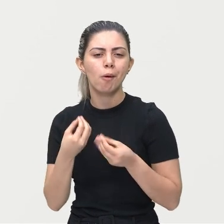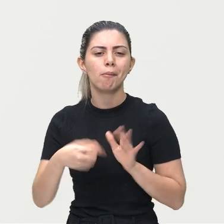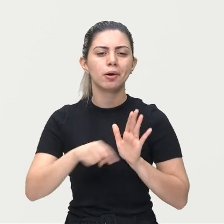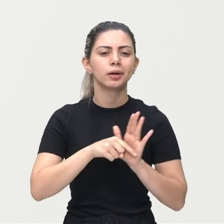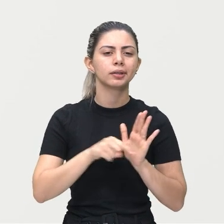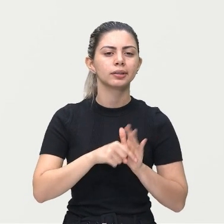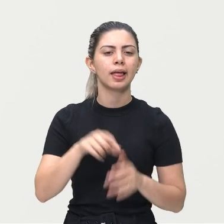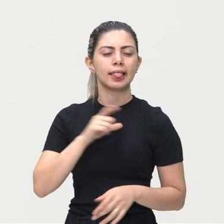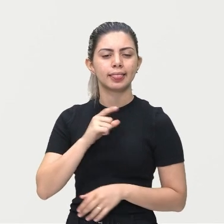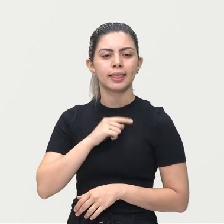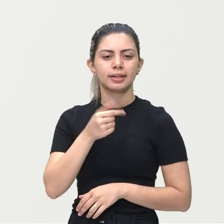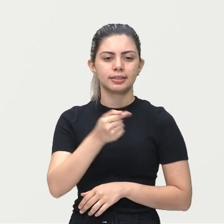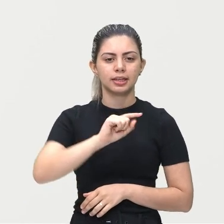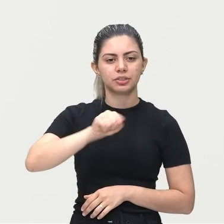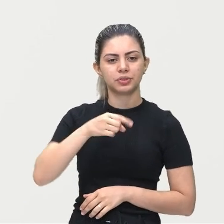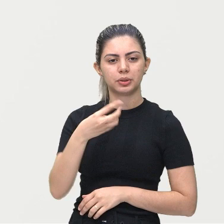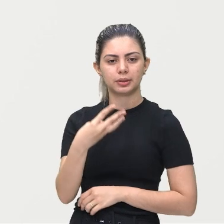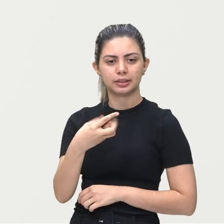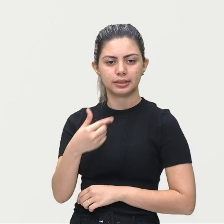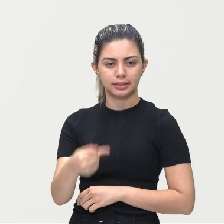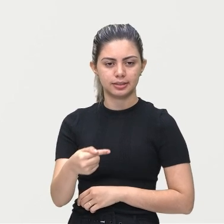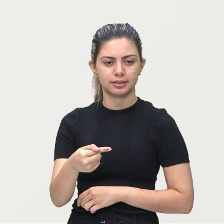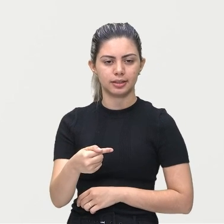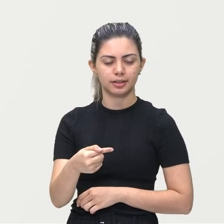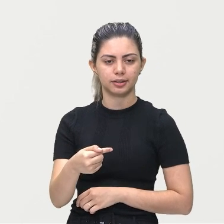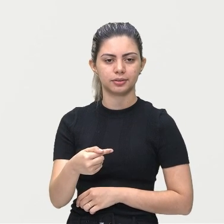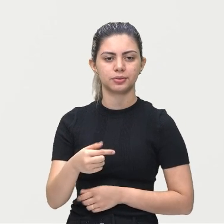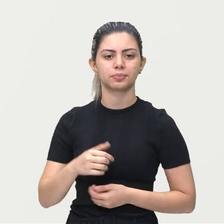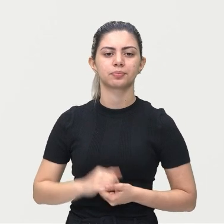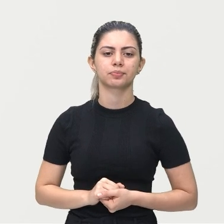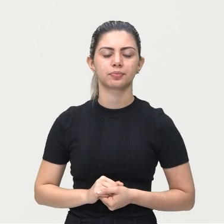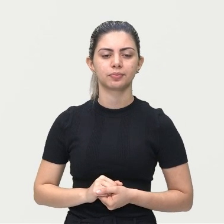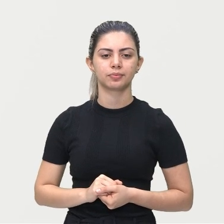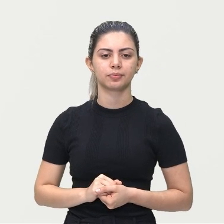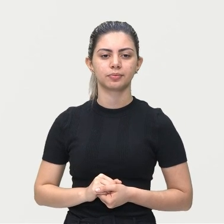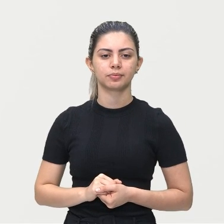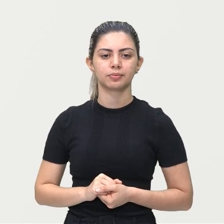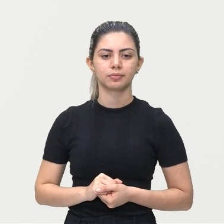tenho 7,37, ou seja, 7 inteiros e 37